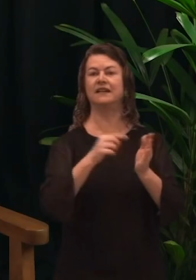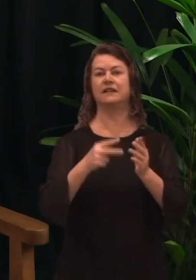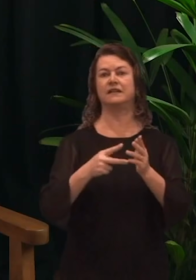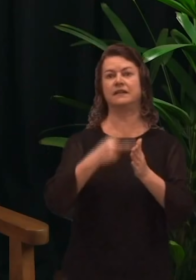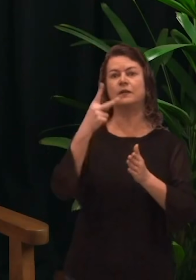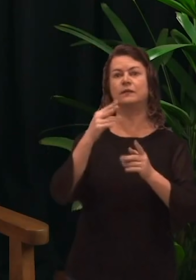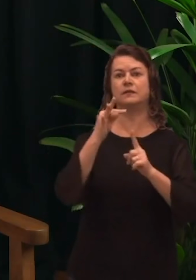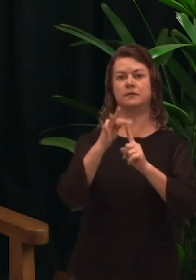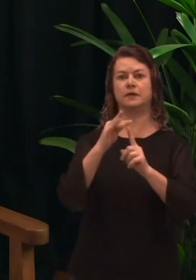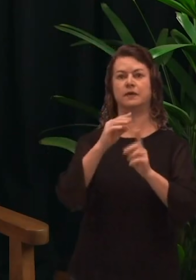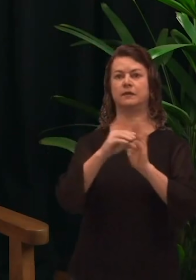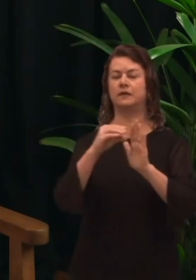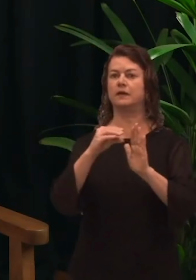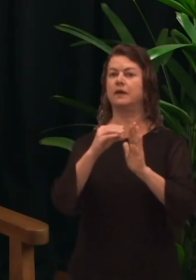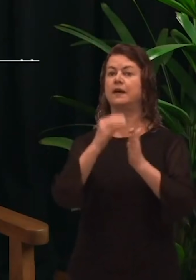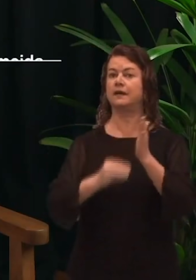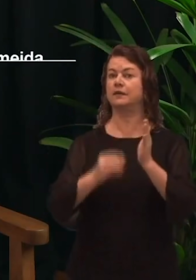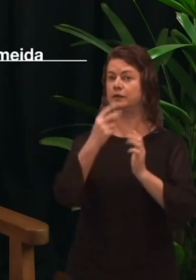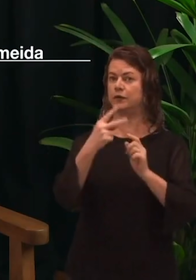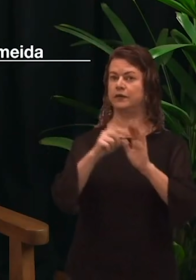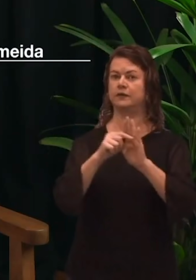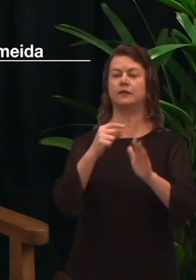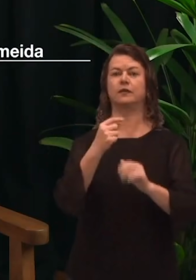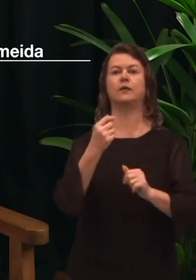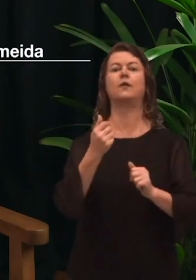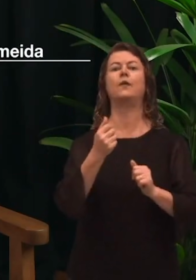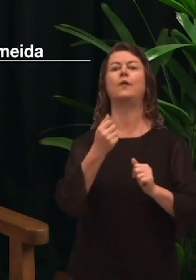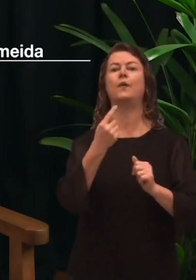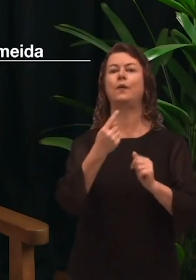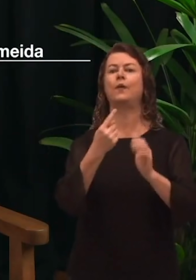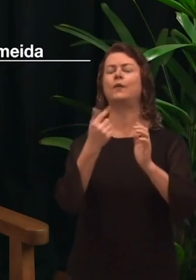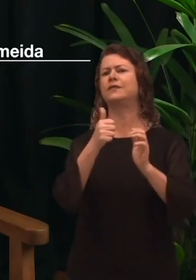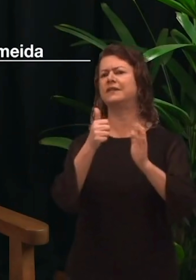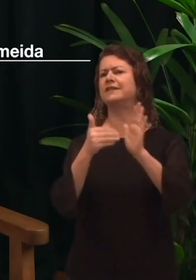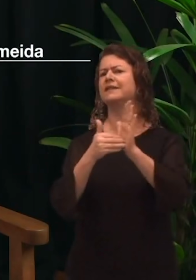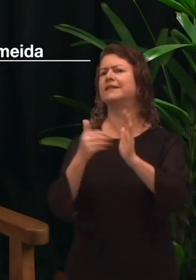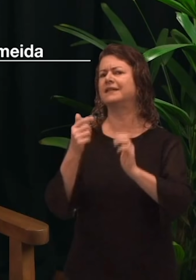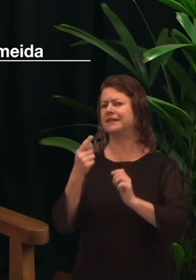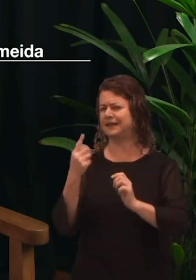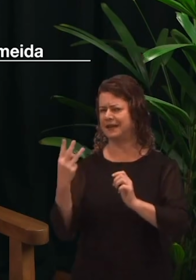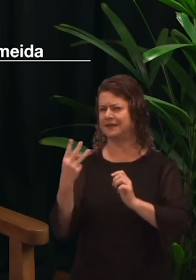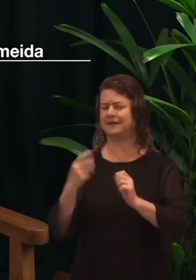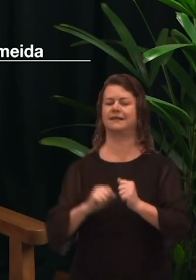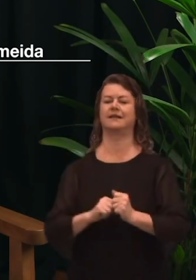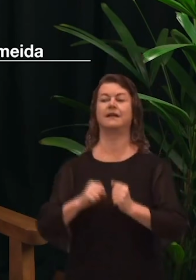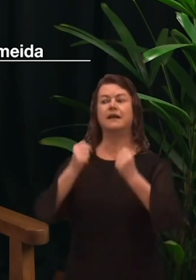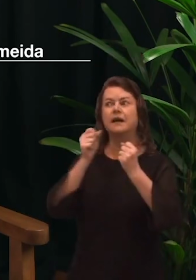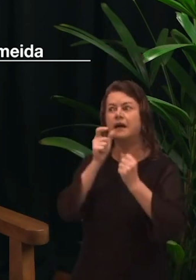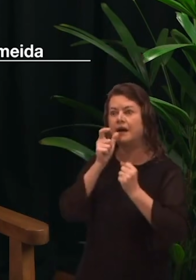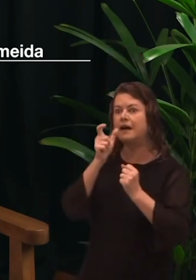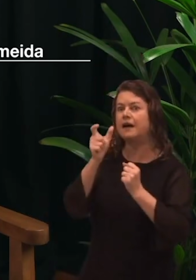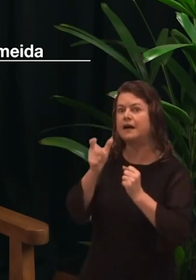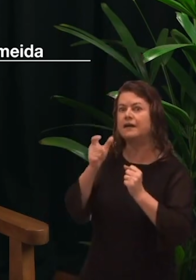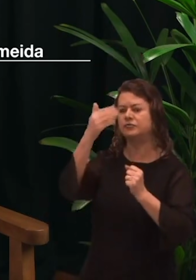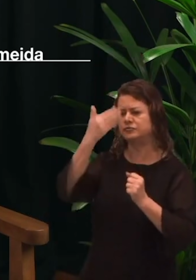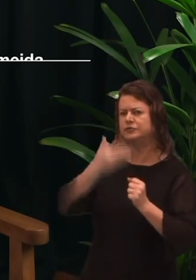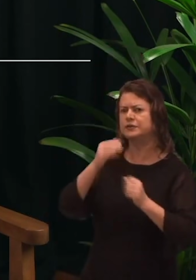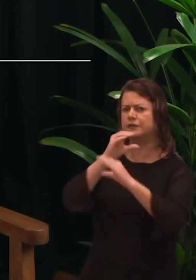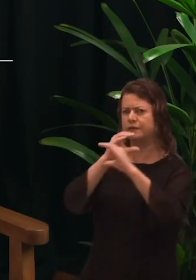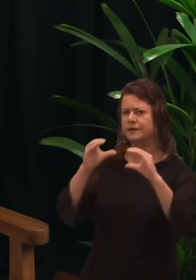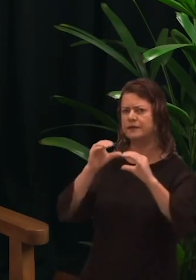Lemos em 2 Timóteo 2, de 11 a 13, a seguinte passagem: esta palavra é digna de confiança. Se